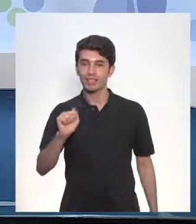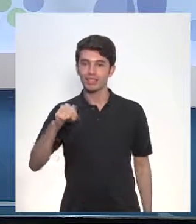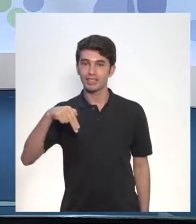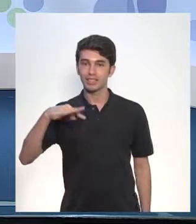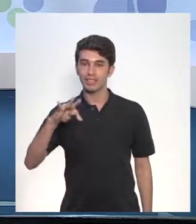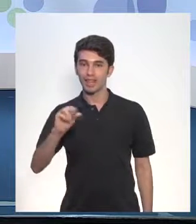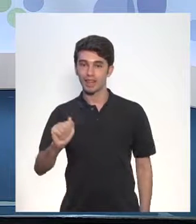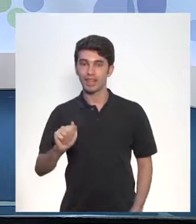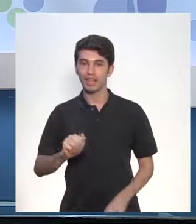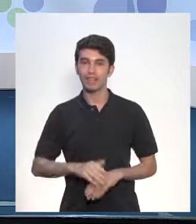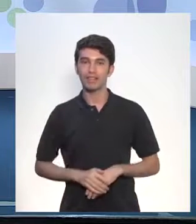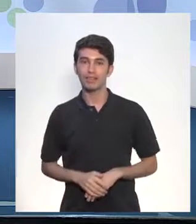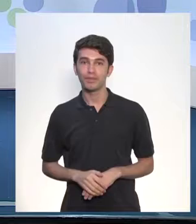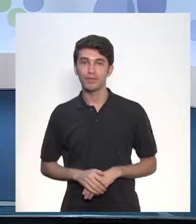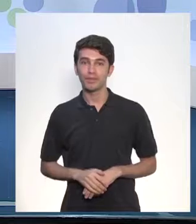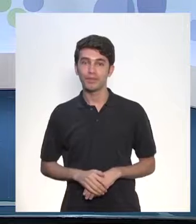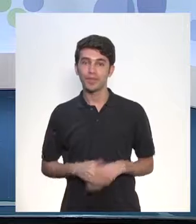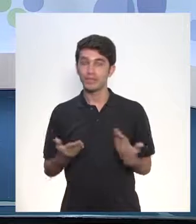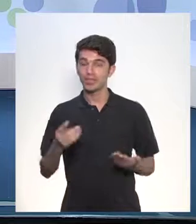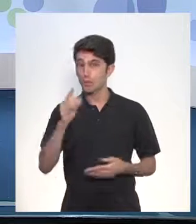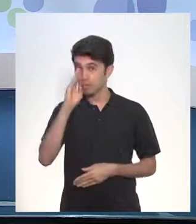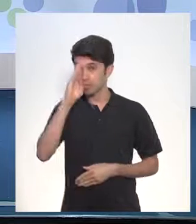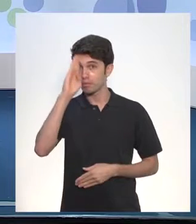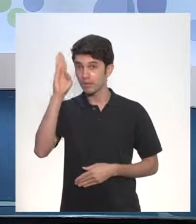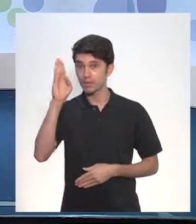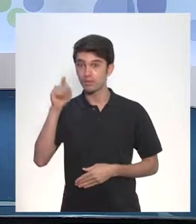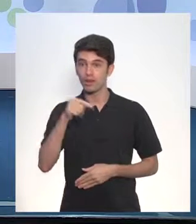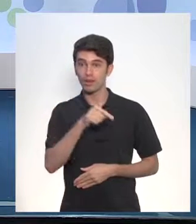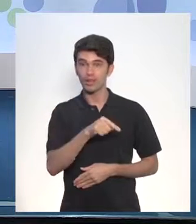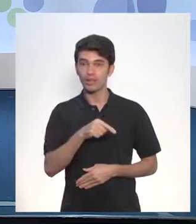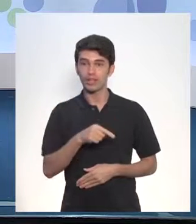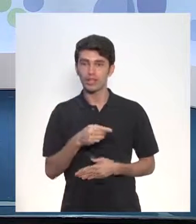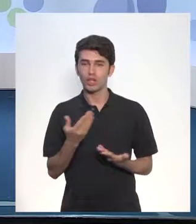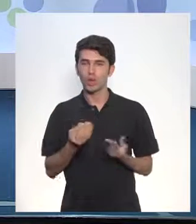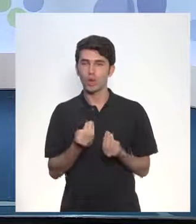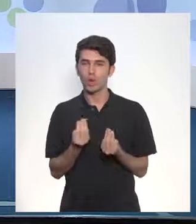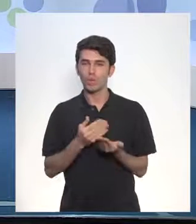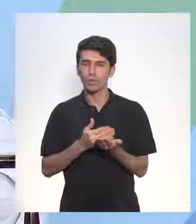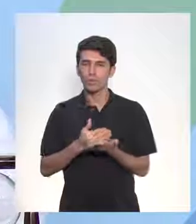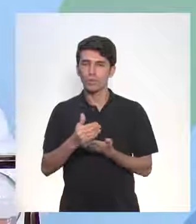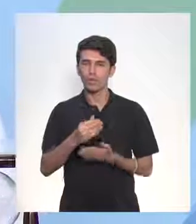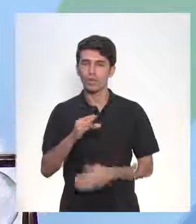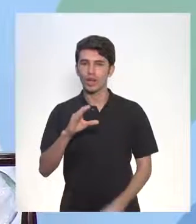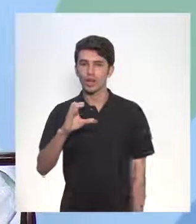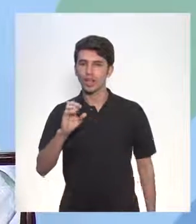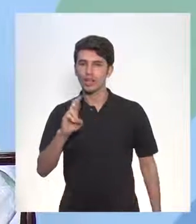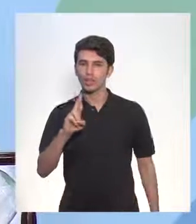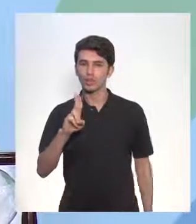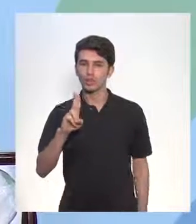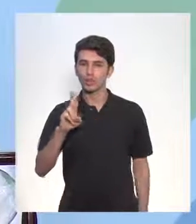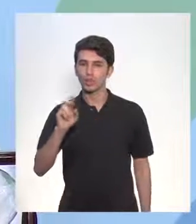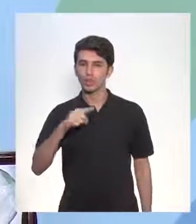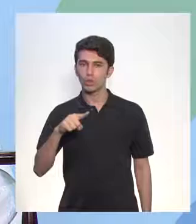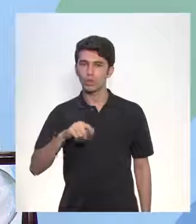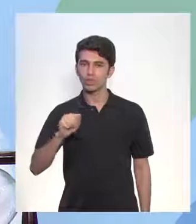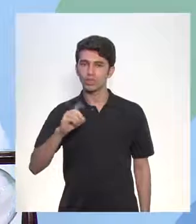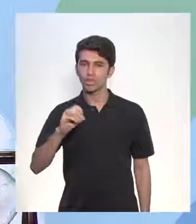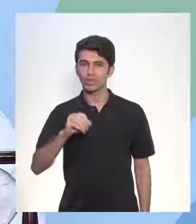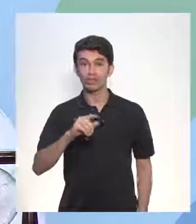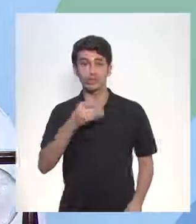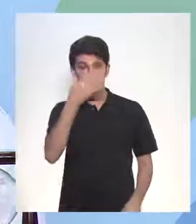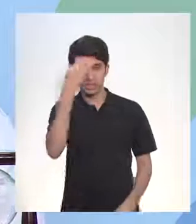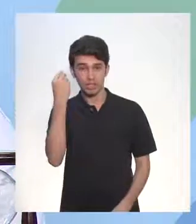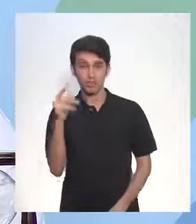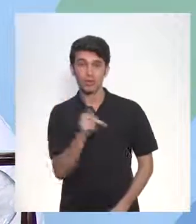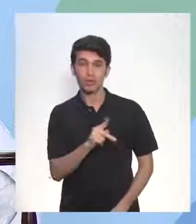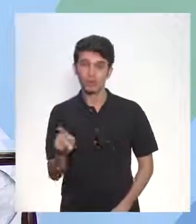Esse é o ponto principal para a gente pensar por que as cruzadas começaram. Não se esqueçam, senhores alunos, né, e os professores que